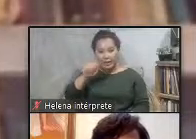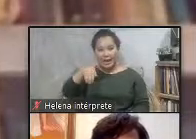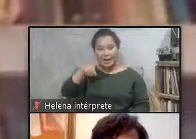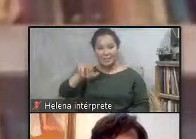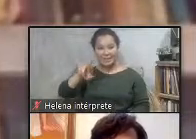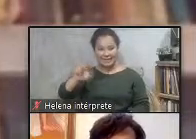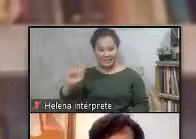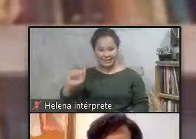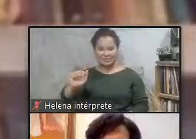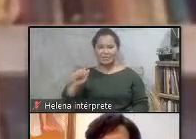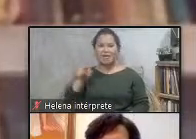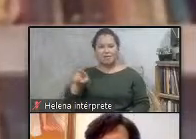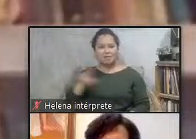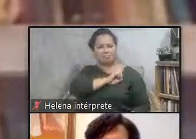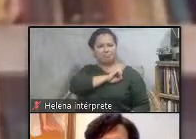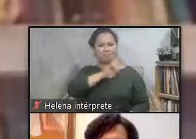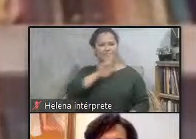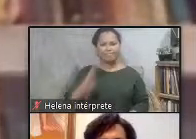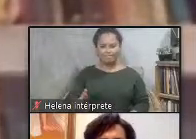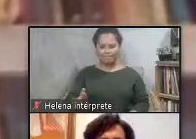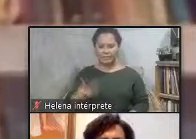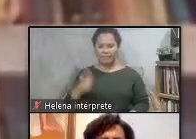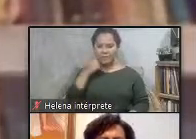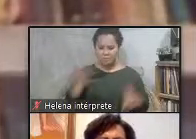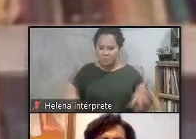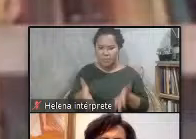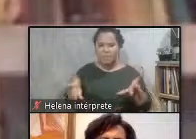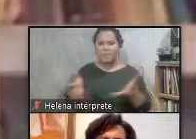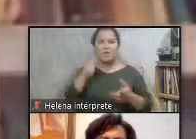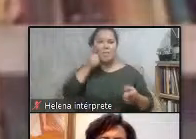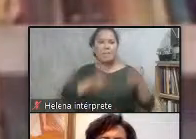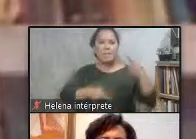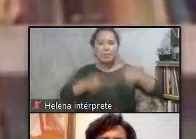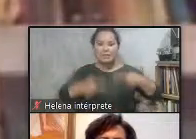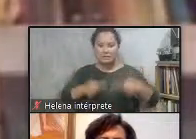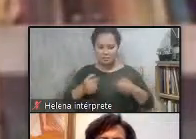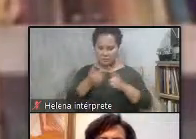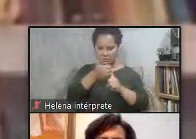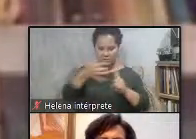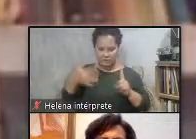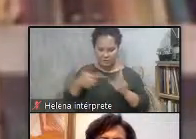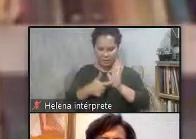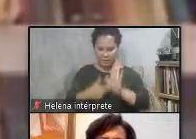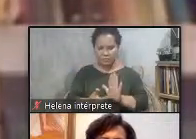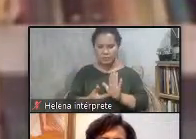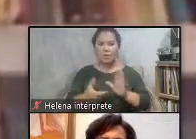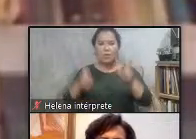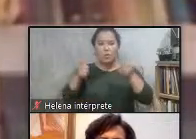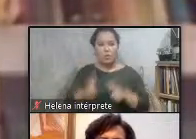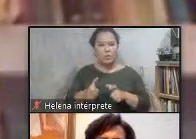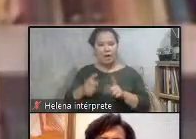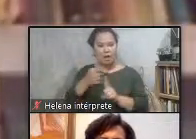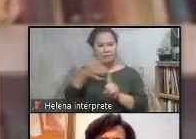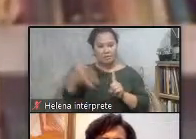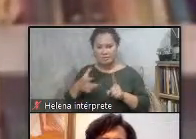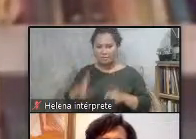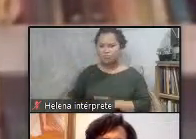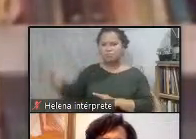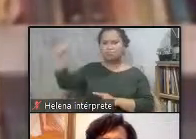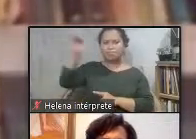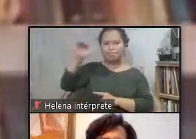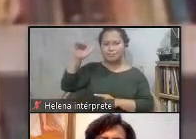pelo desenvolvimento de uma política de extensão que colocou o extensionismo em um outro patamar na UNB. Bem-vinda,